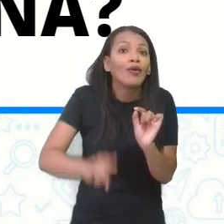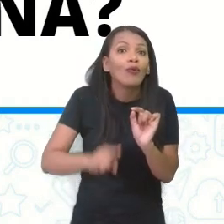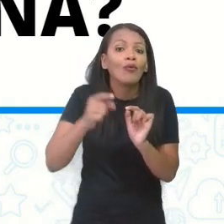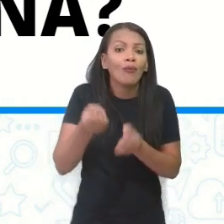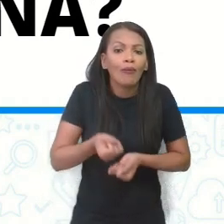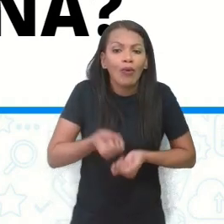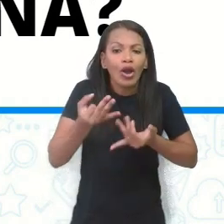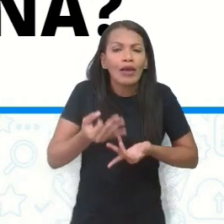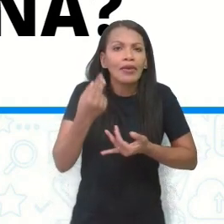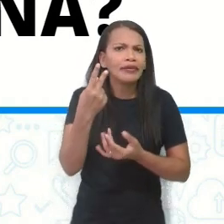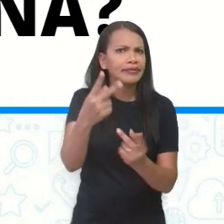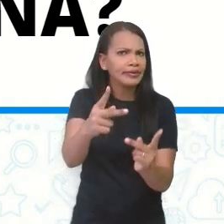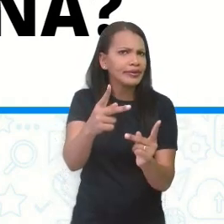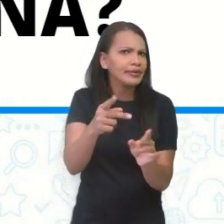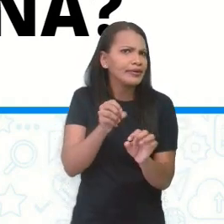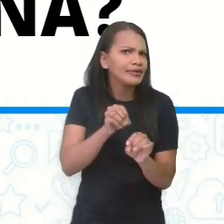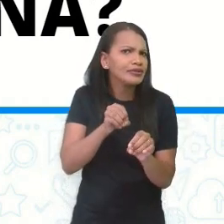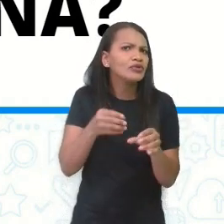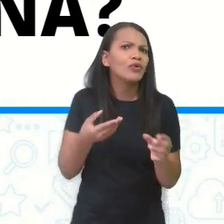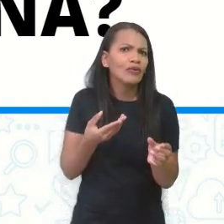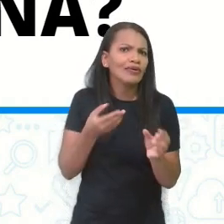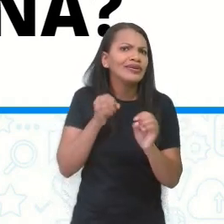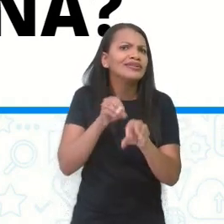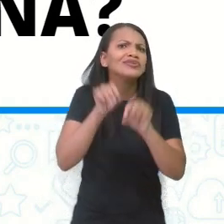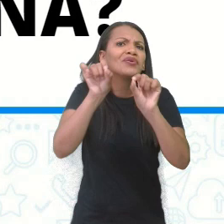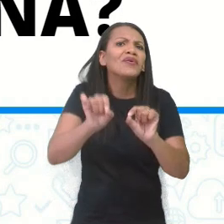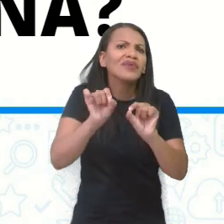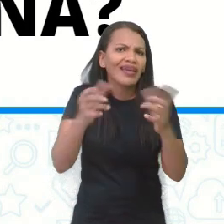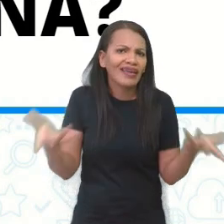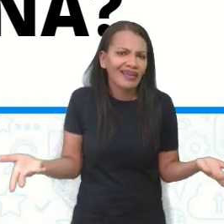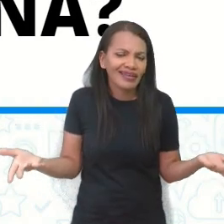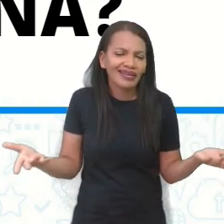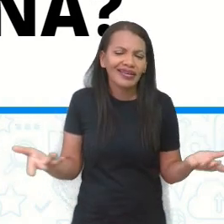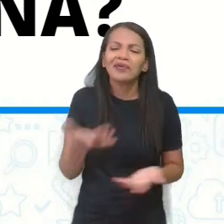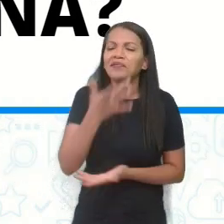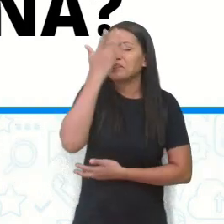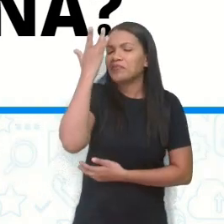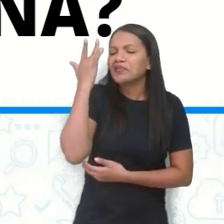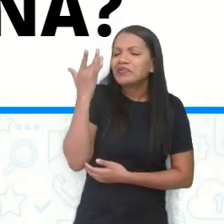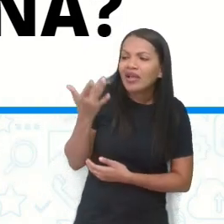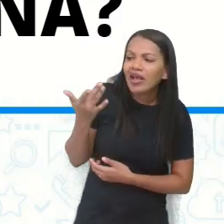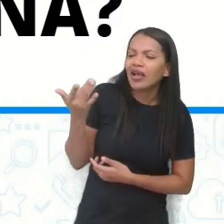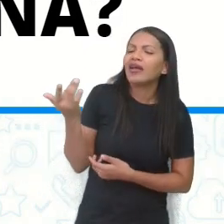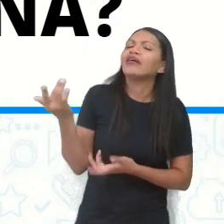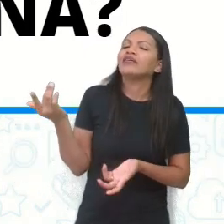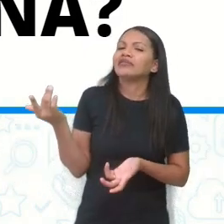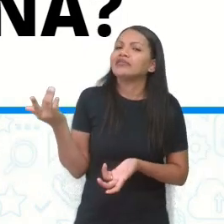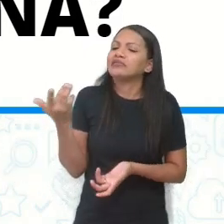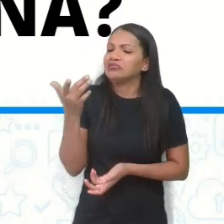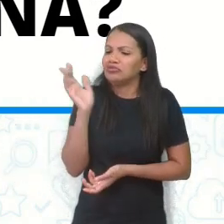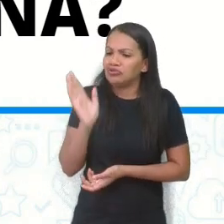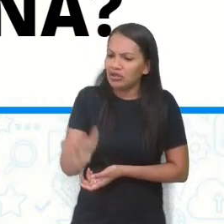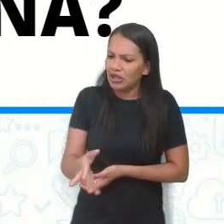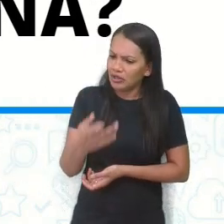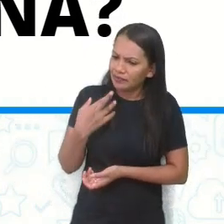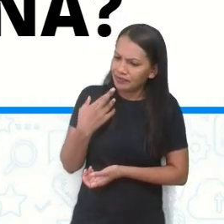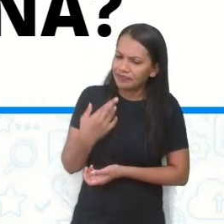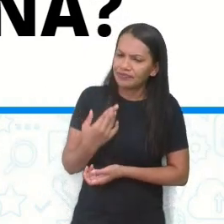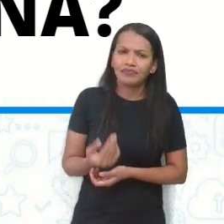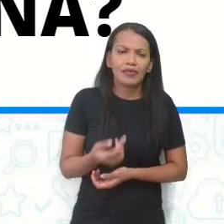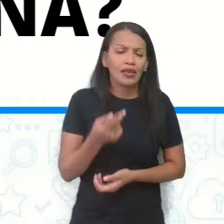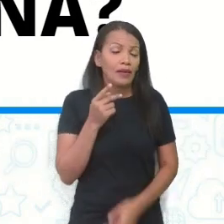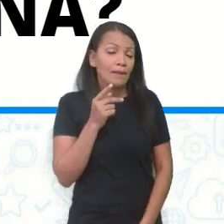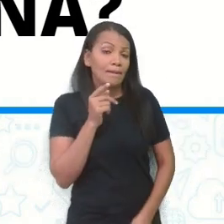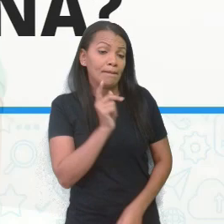ensina? E aí, professora Casey, alguém já respondeu alguma coisa sobre o poema de hoje? Professora Esther,